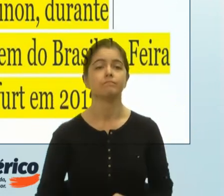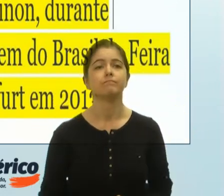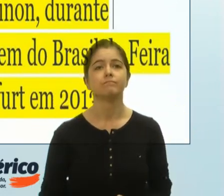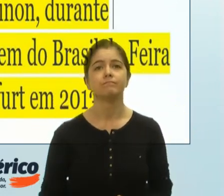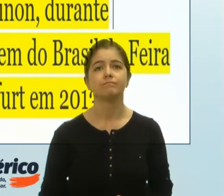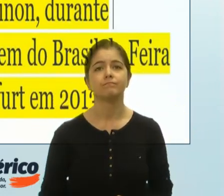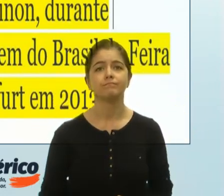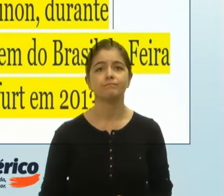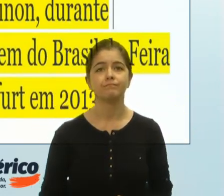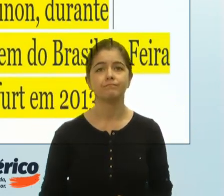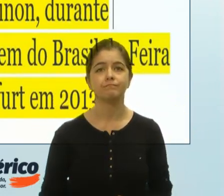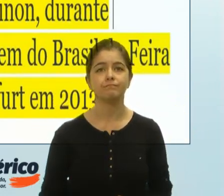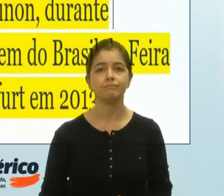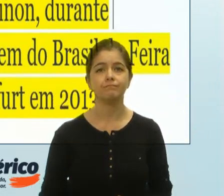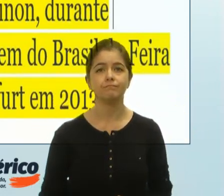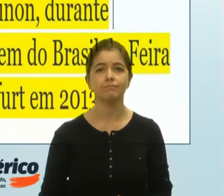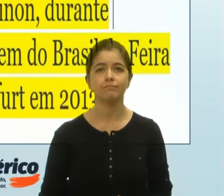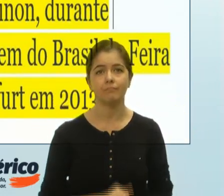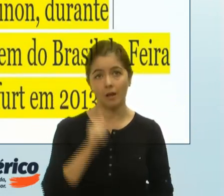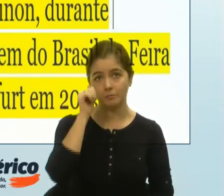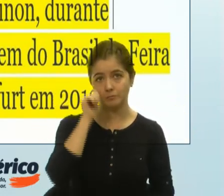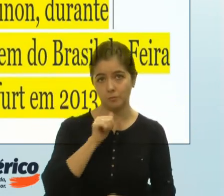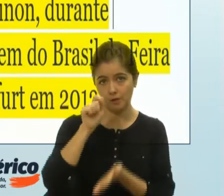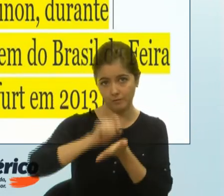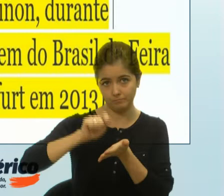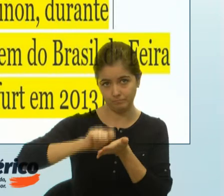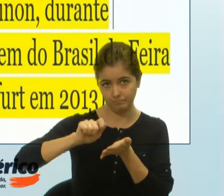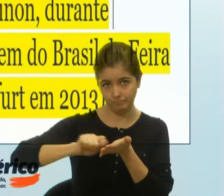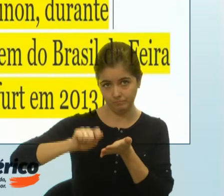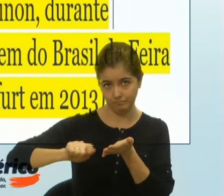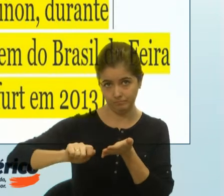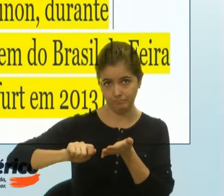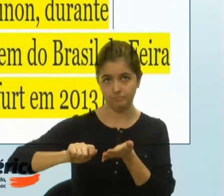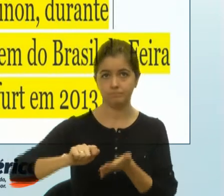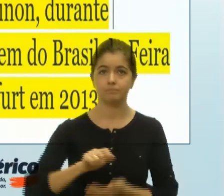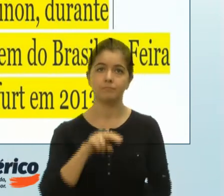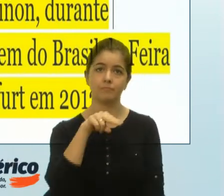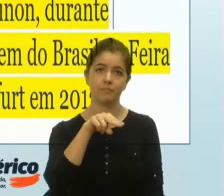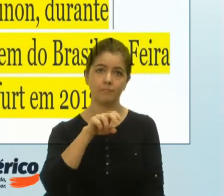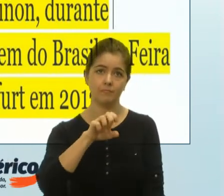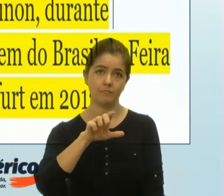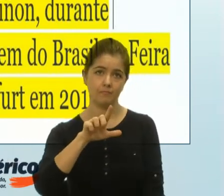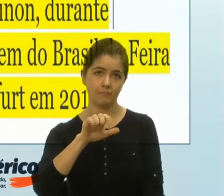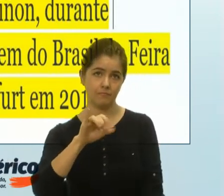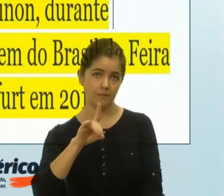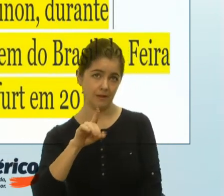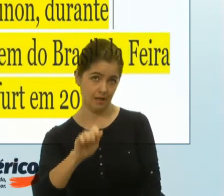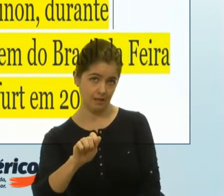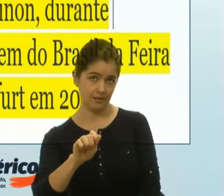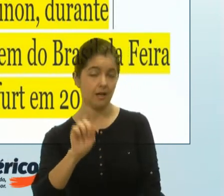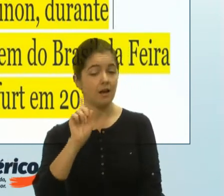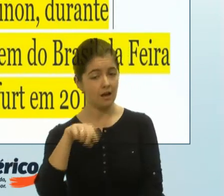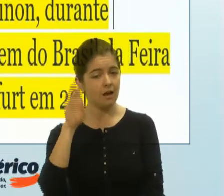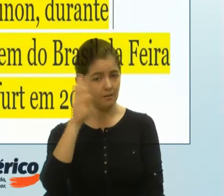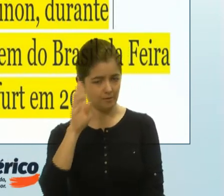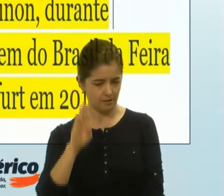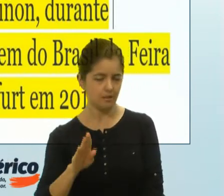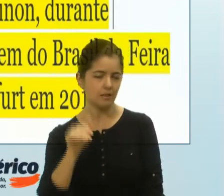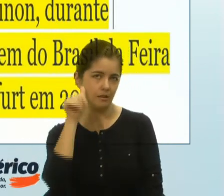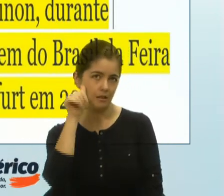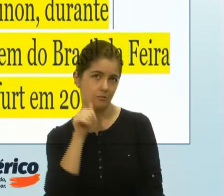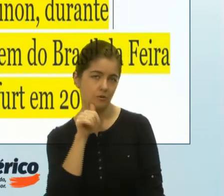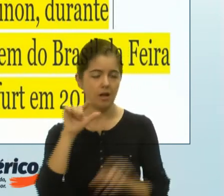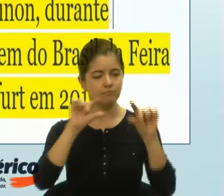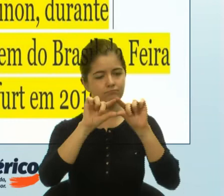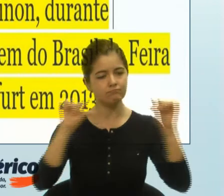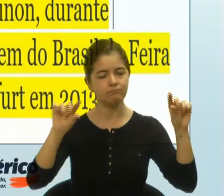de uma escritora, da Nelly da Pinhon, brasileira, em que ela disse assim,